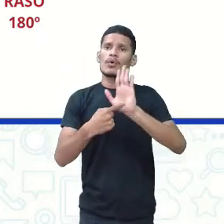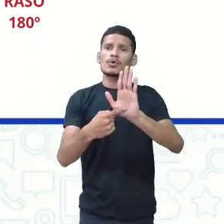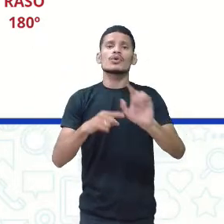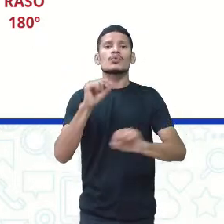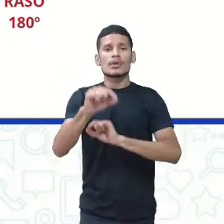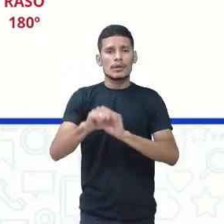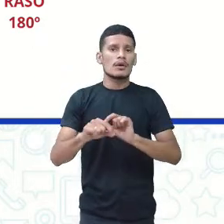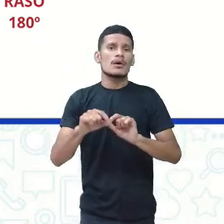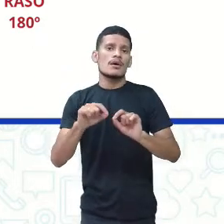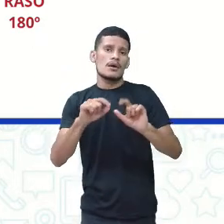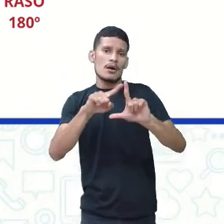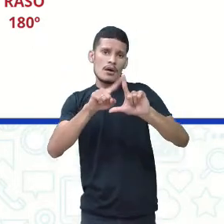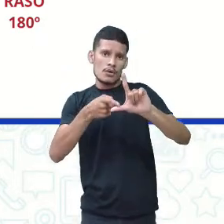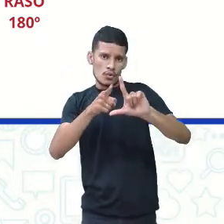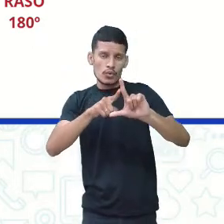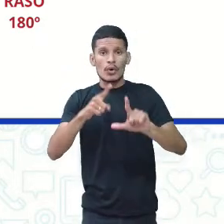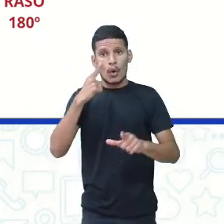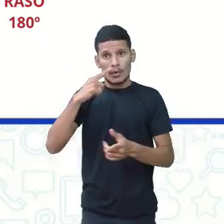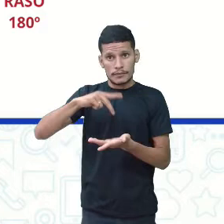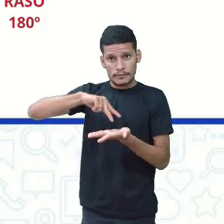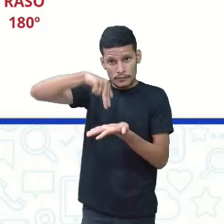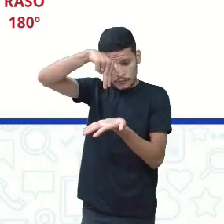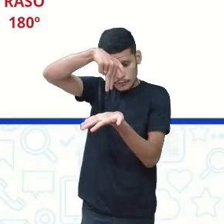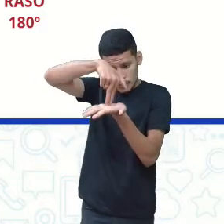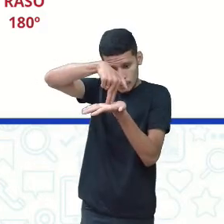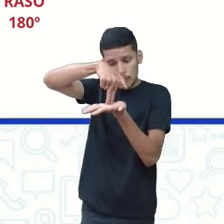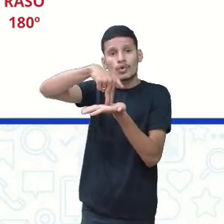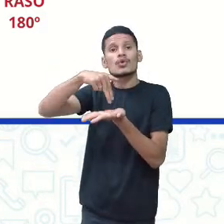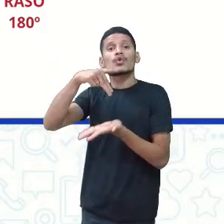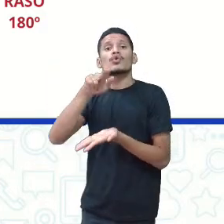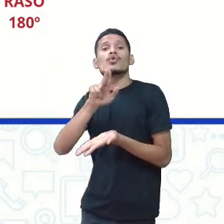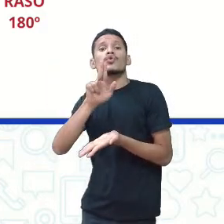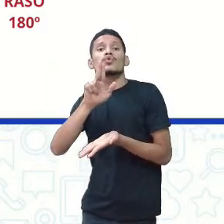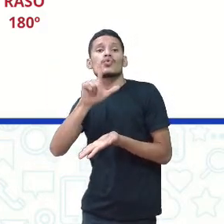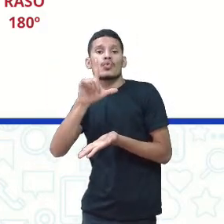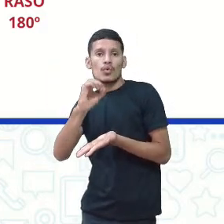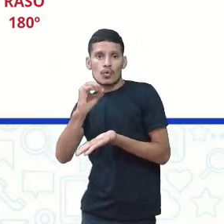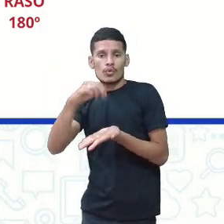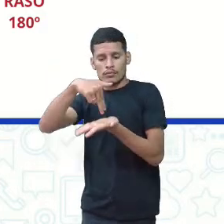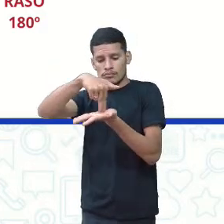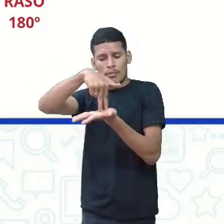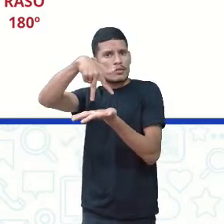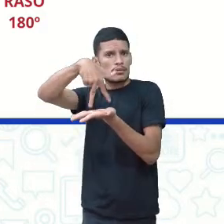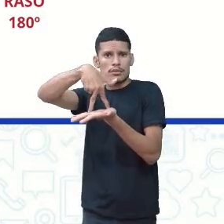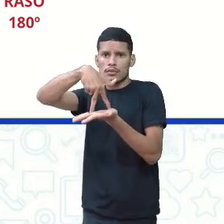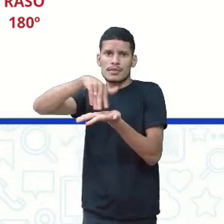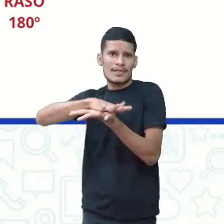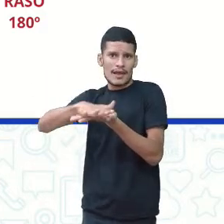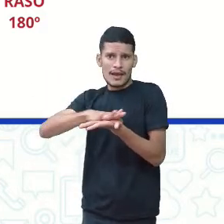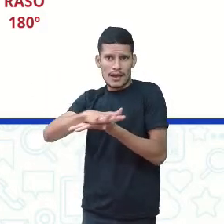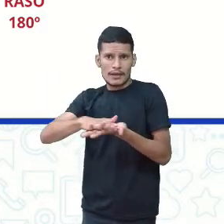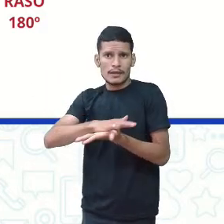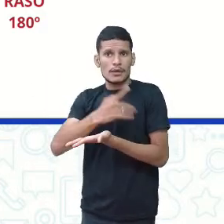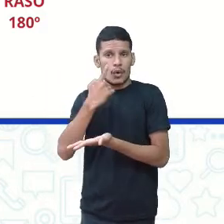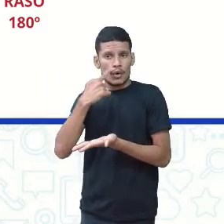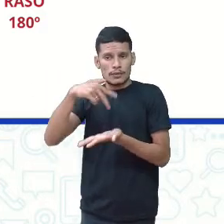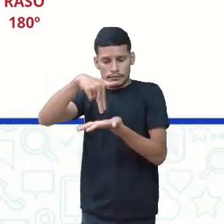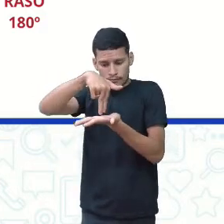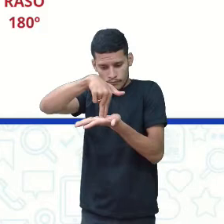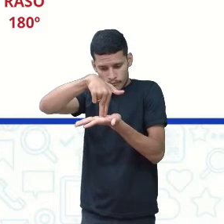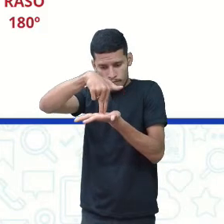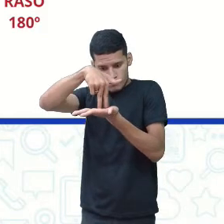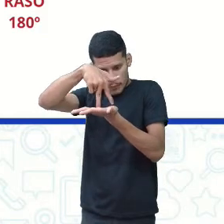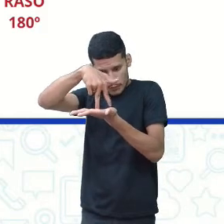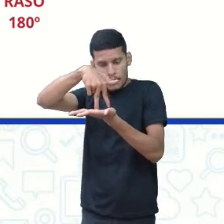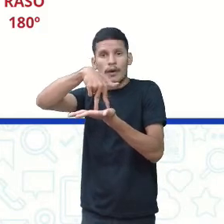ângulo nulo, ele mede 0 graus. Então a gente tem aí não uma abertura, na verdade, né, tá fechadinho ali. Depois a gente